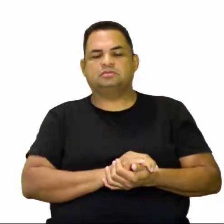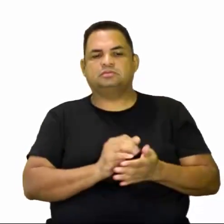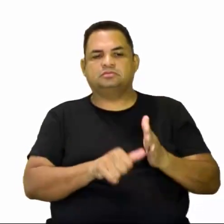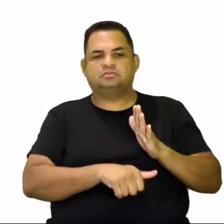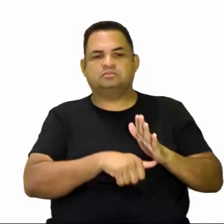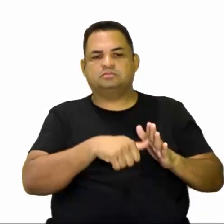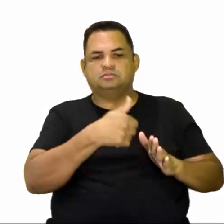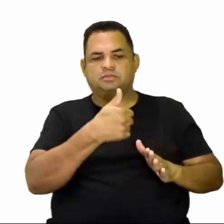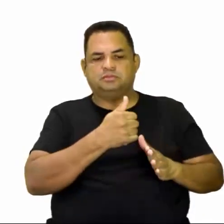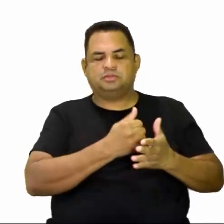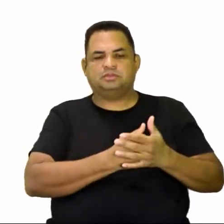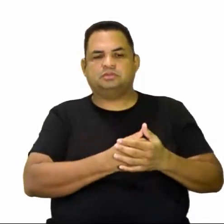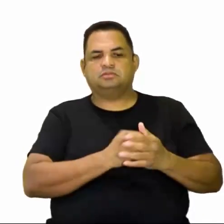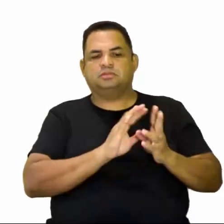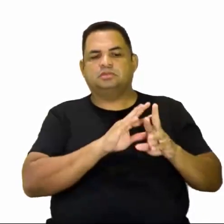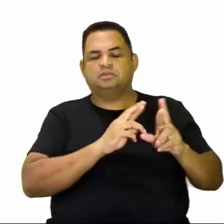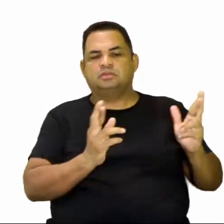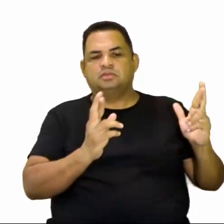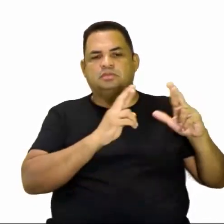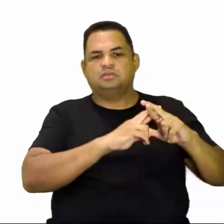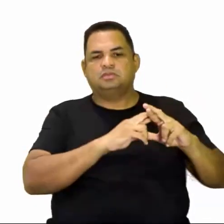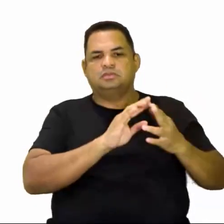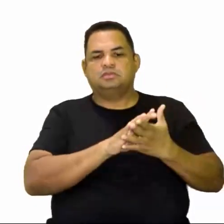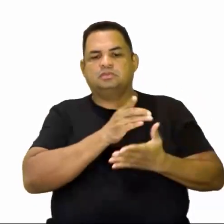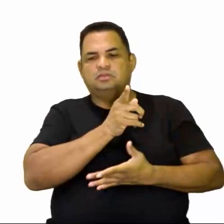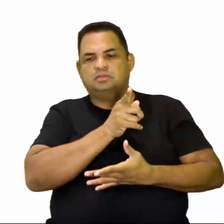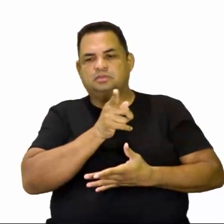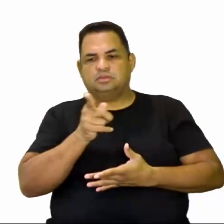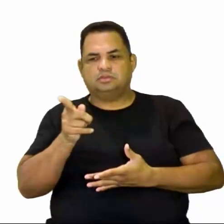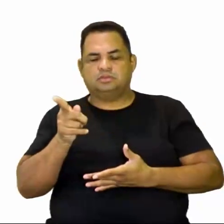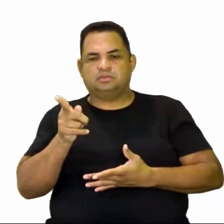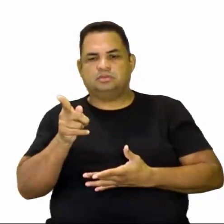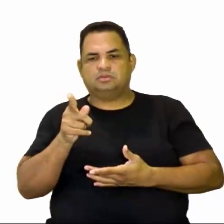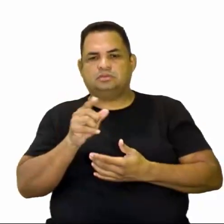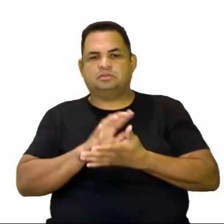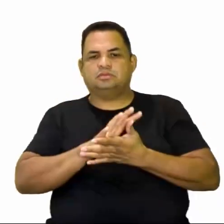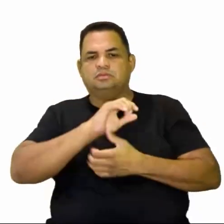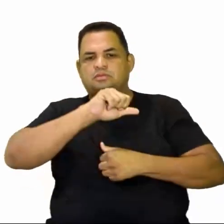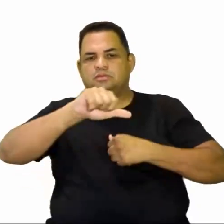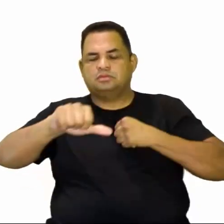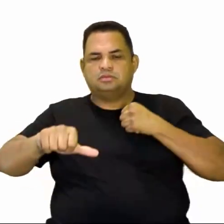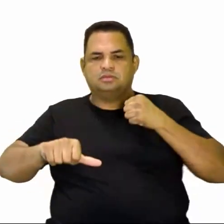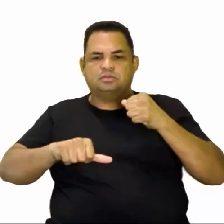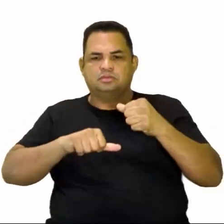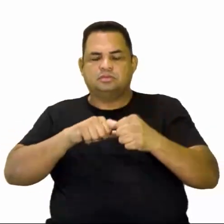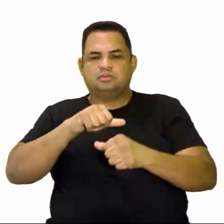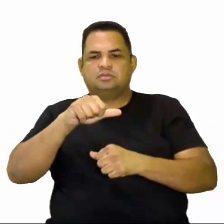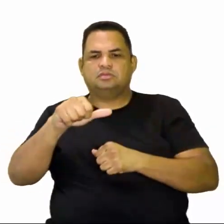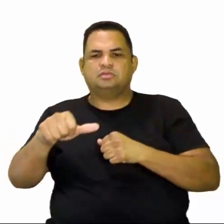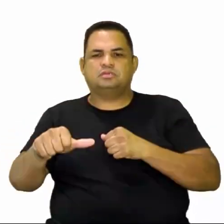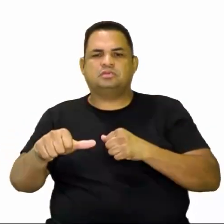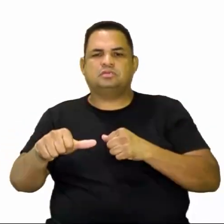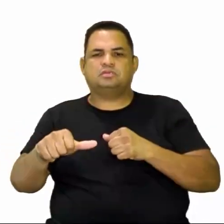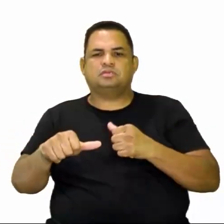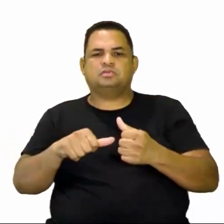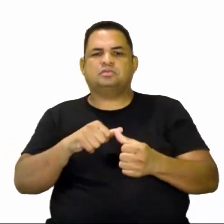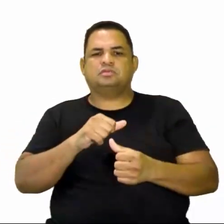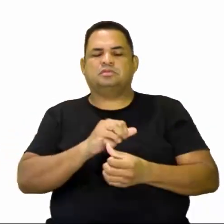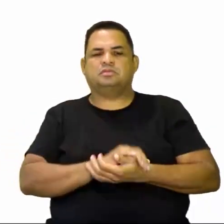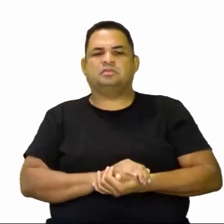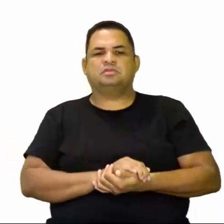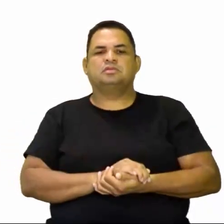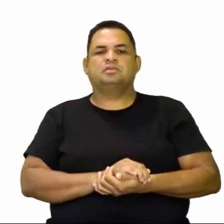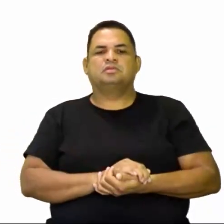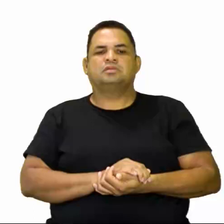primeiro membro da reação química. A seta significa transformação, significa reação